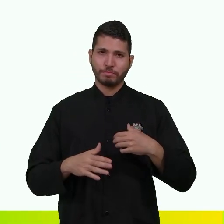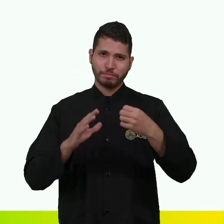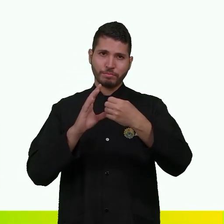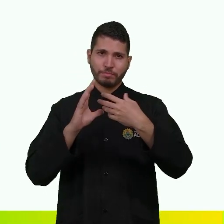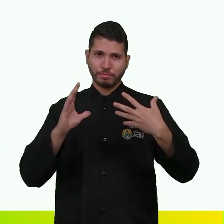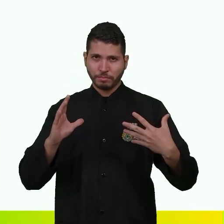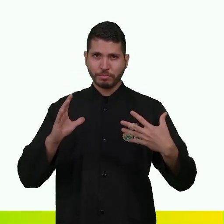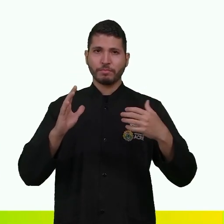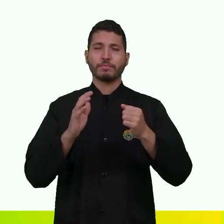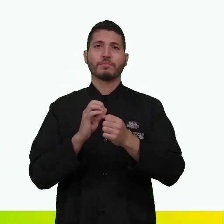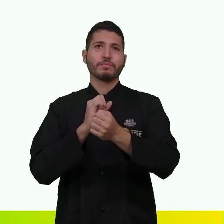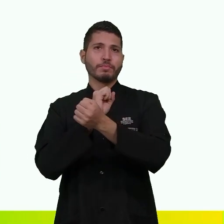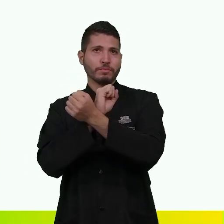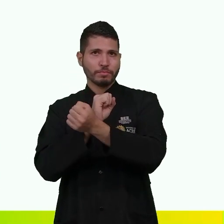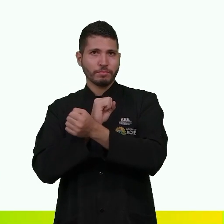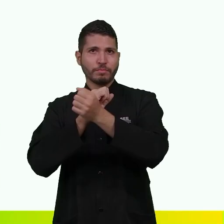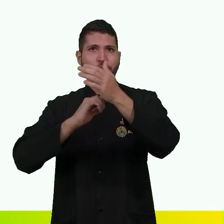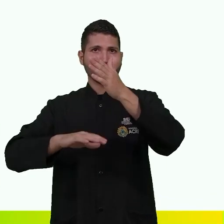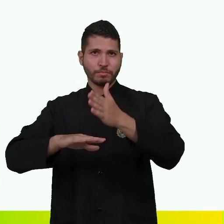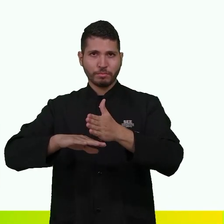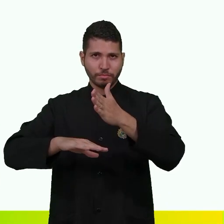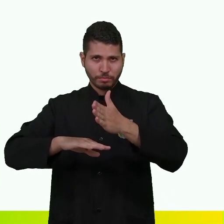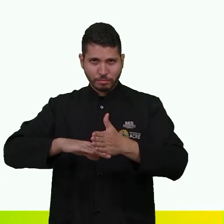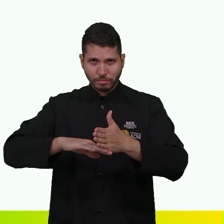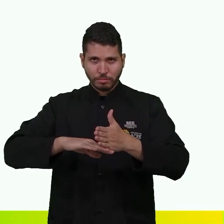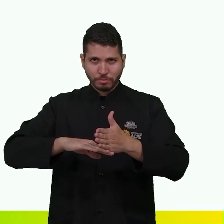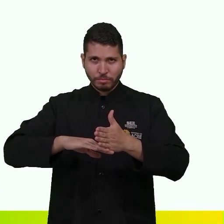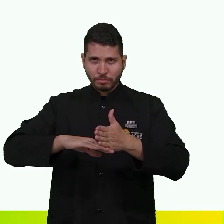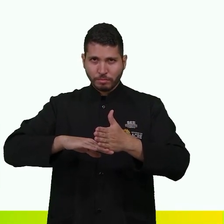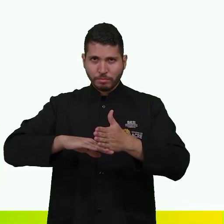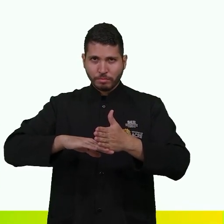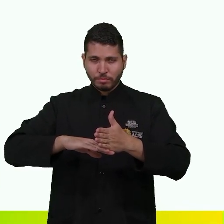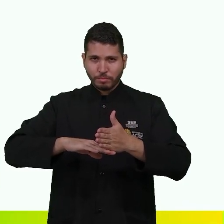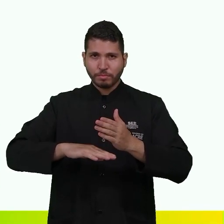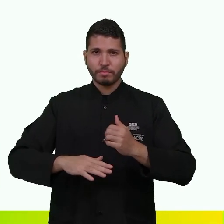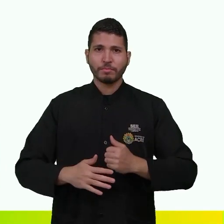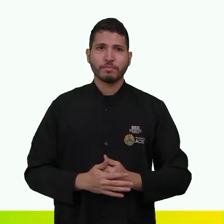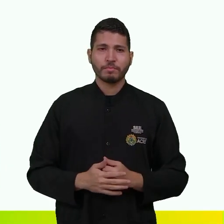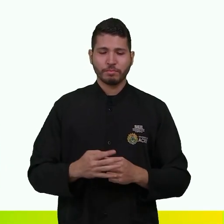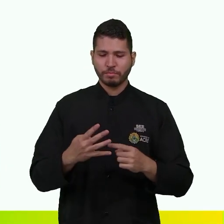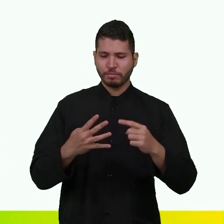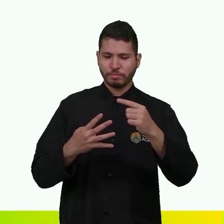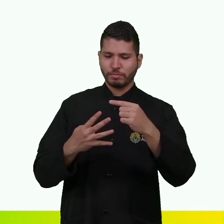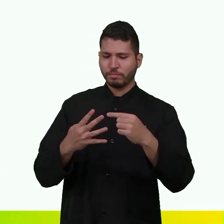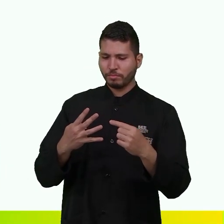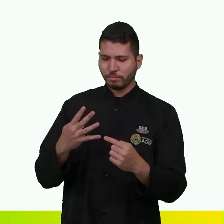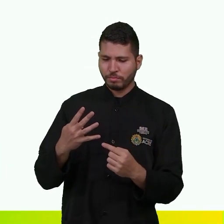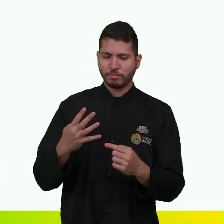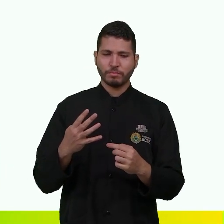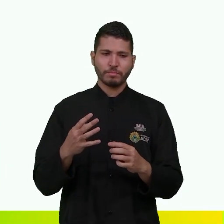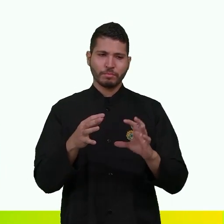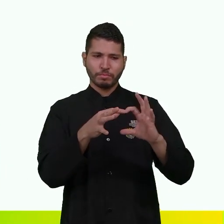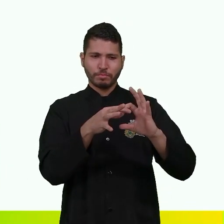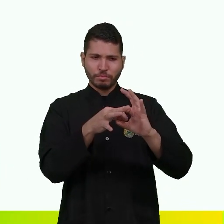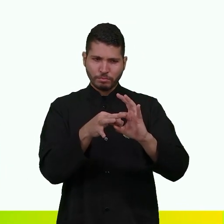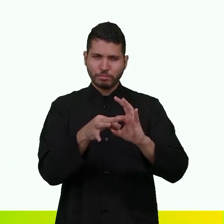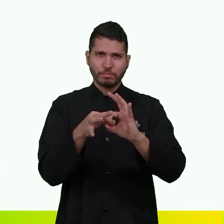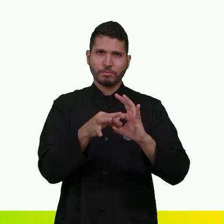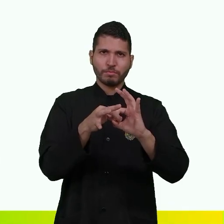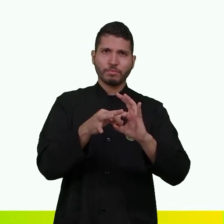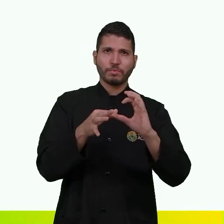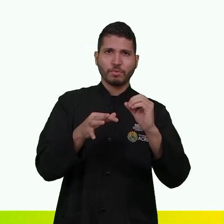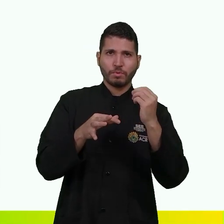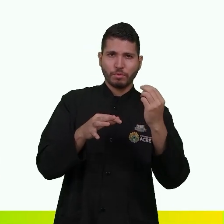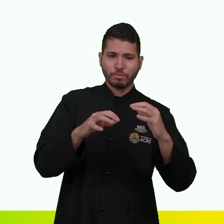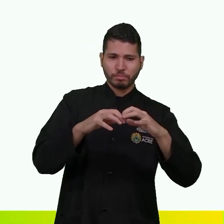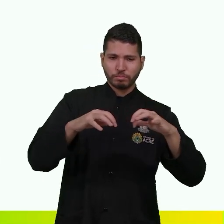escravo moderno. Então, esses 4 pilares aí, reunidos ou mesmo de forma isoladas,